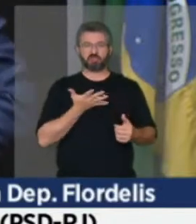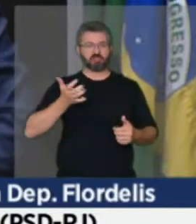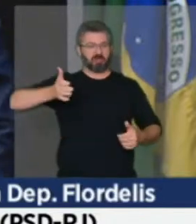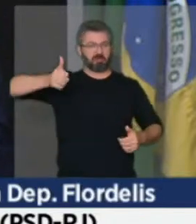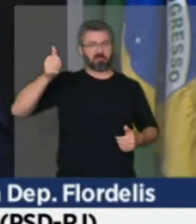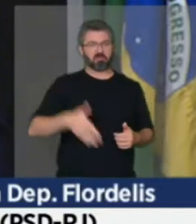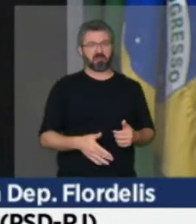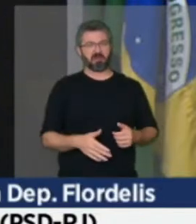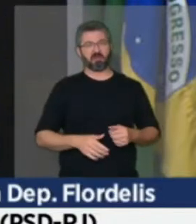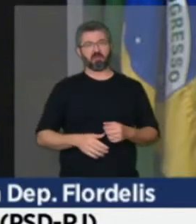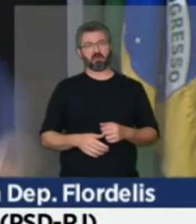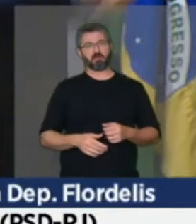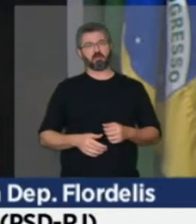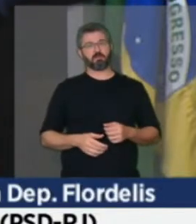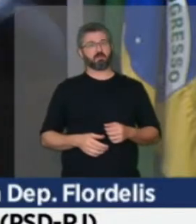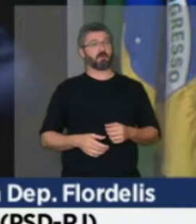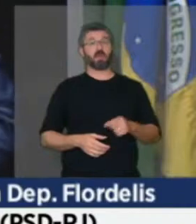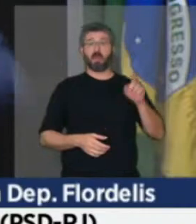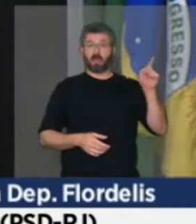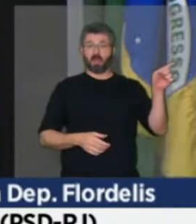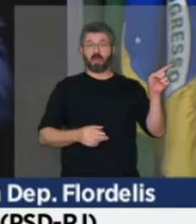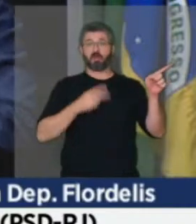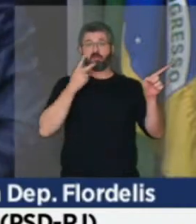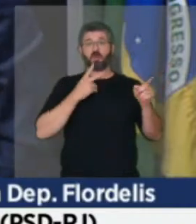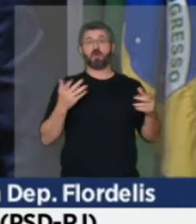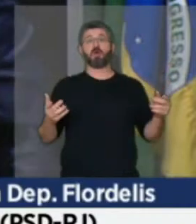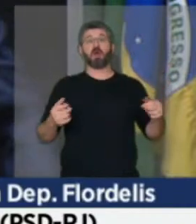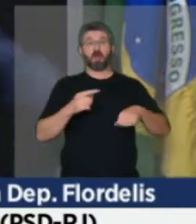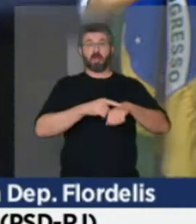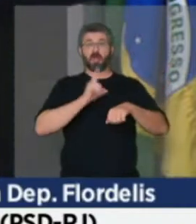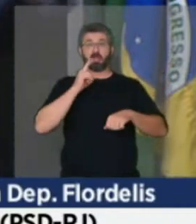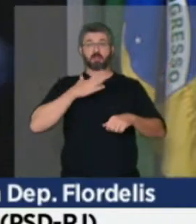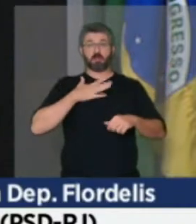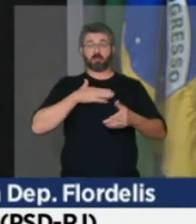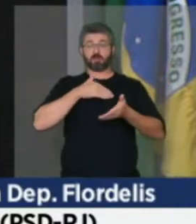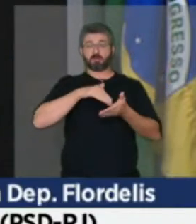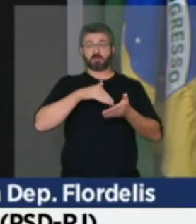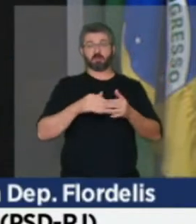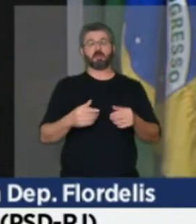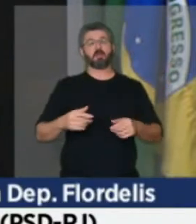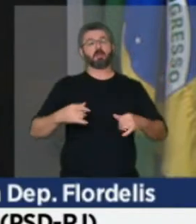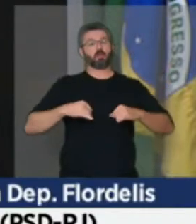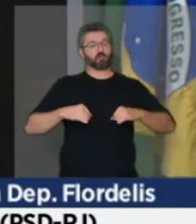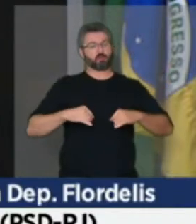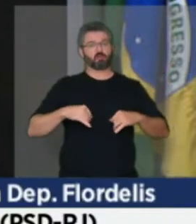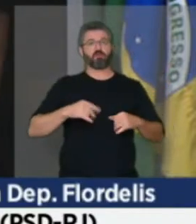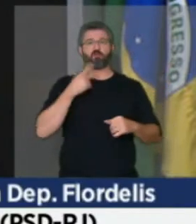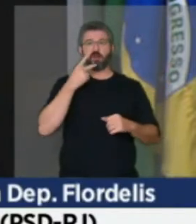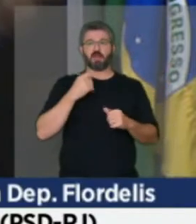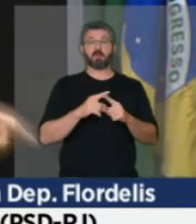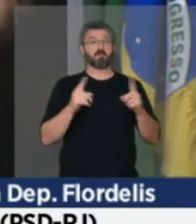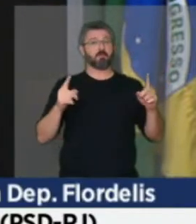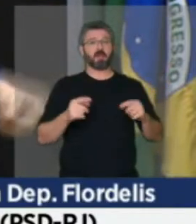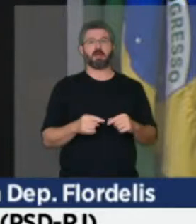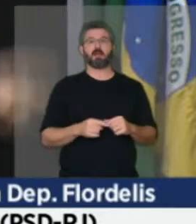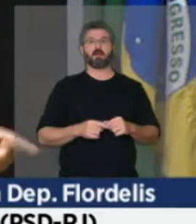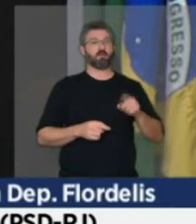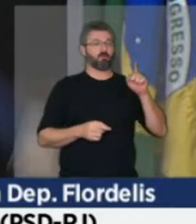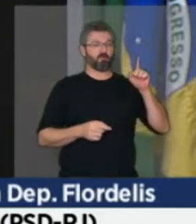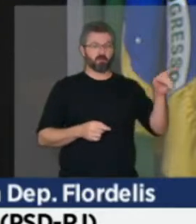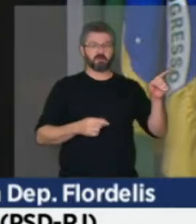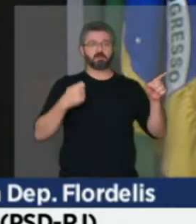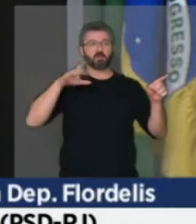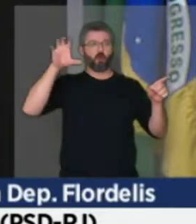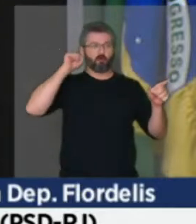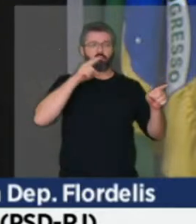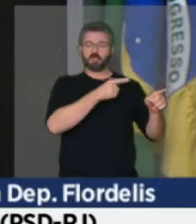asquerosa. E é como ela dizia agora há pouco lá no gabinete. E como dói ouvir isso, Flor de Lis. Mas tu tens que ouvir isso